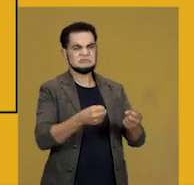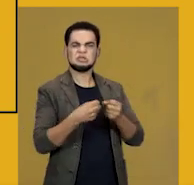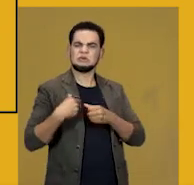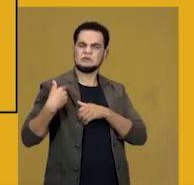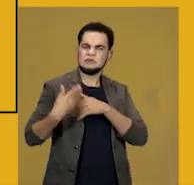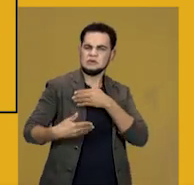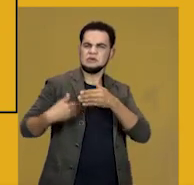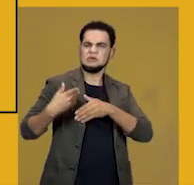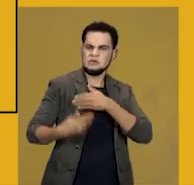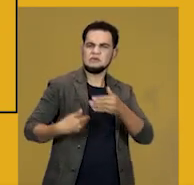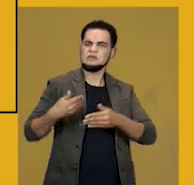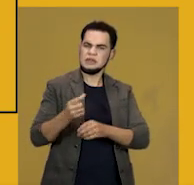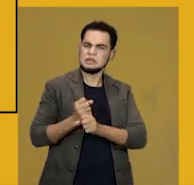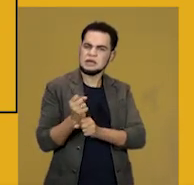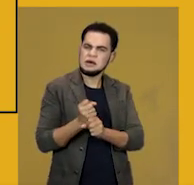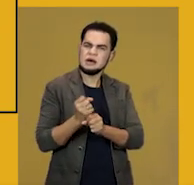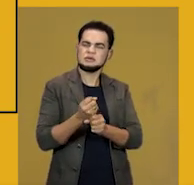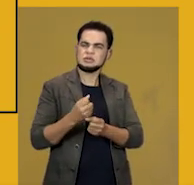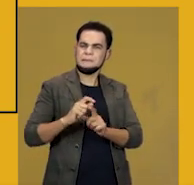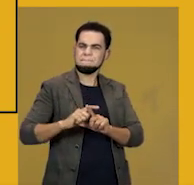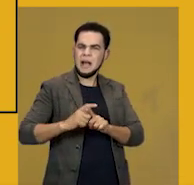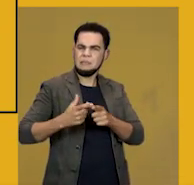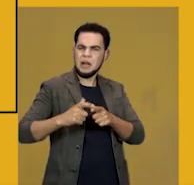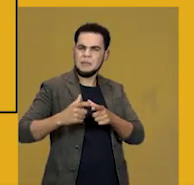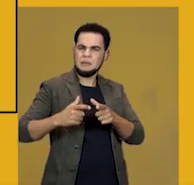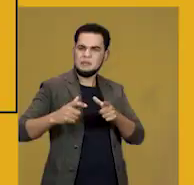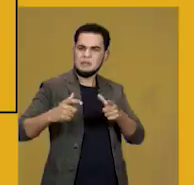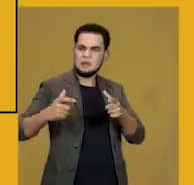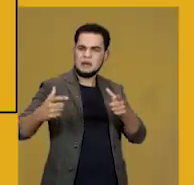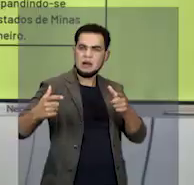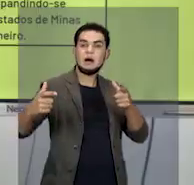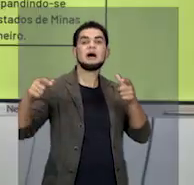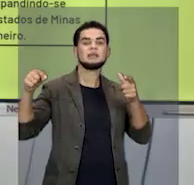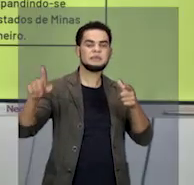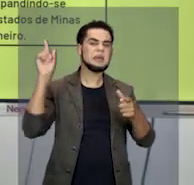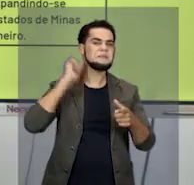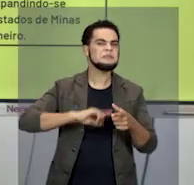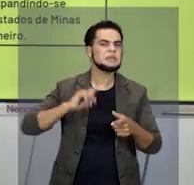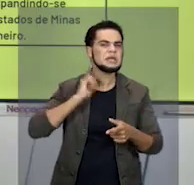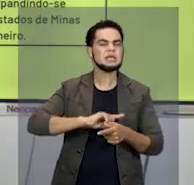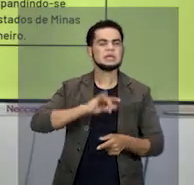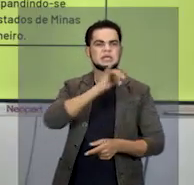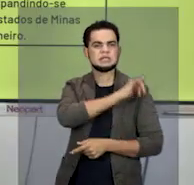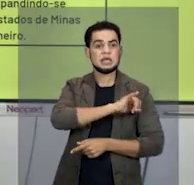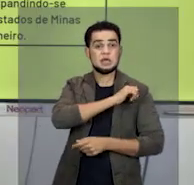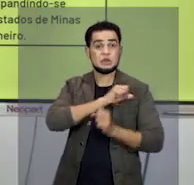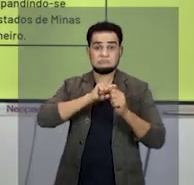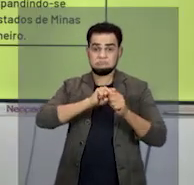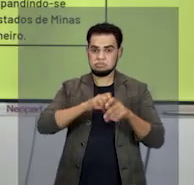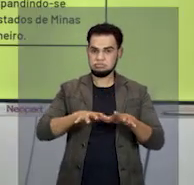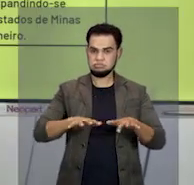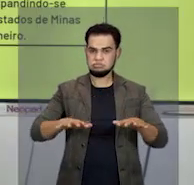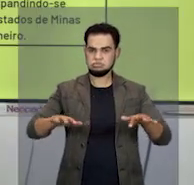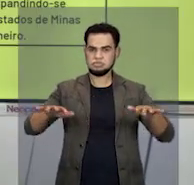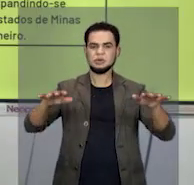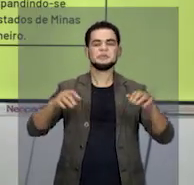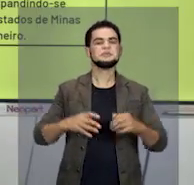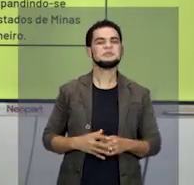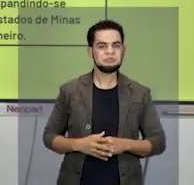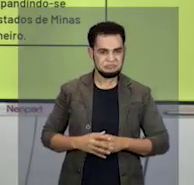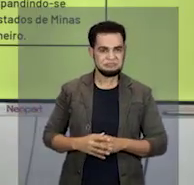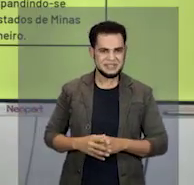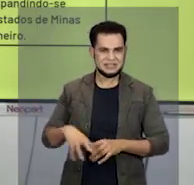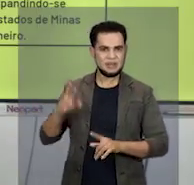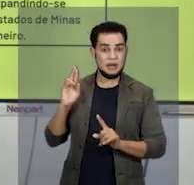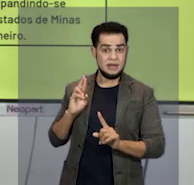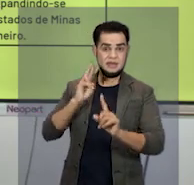anos, expandindo-se também para os estados de Minas Gerais e Rio de Janeiro. Então, olha só, essa referência dessa liga camponesa